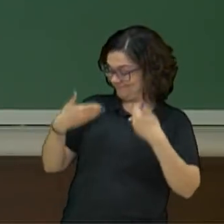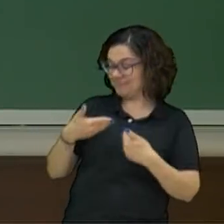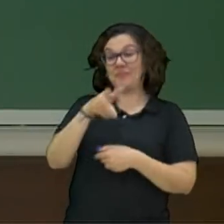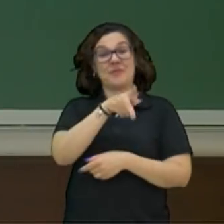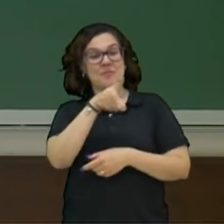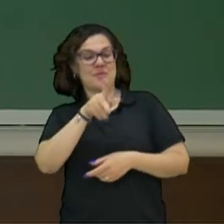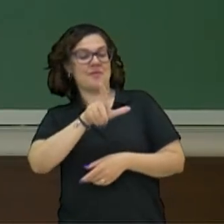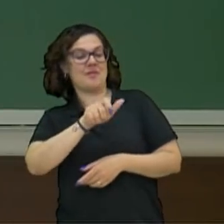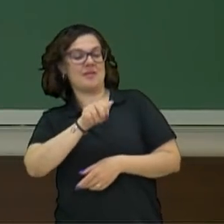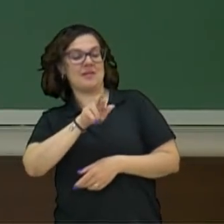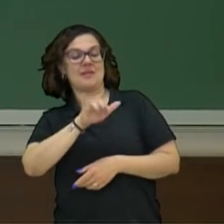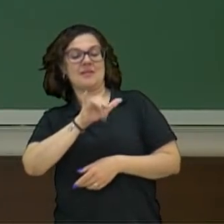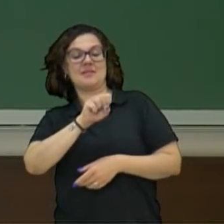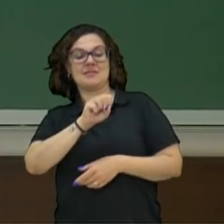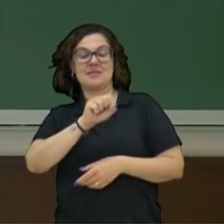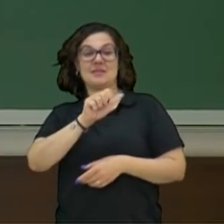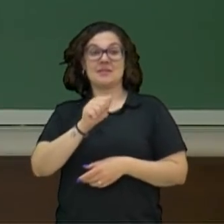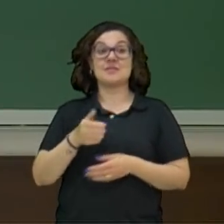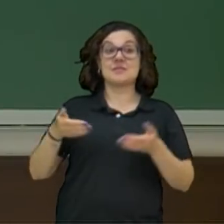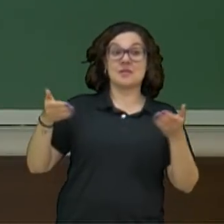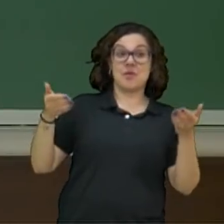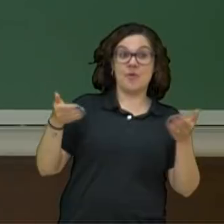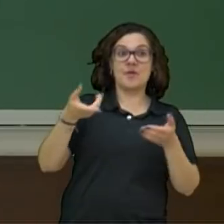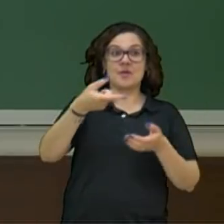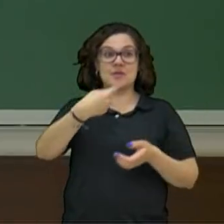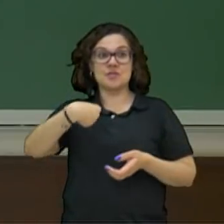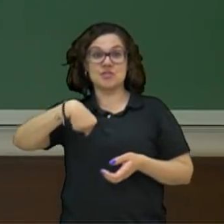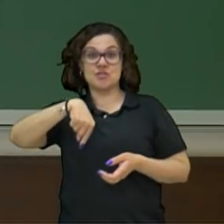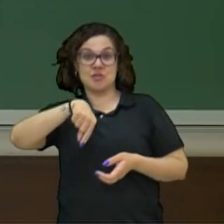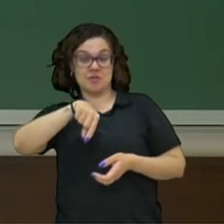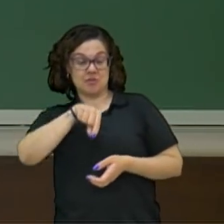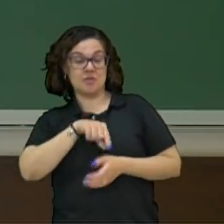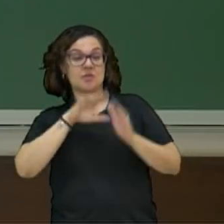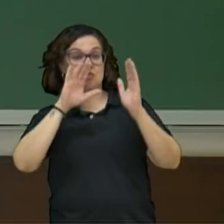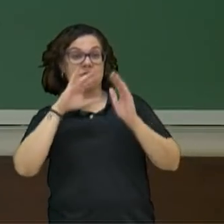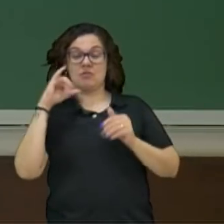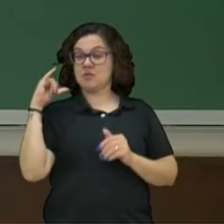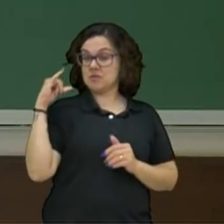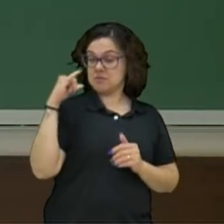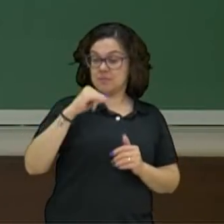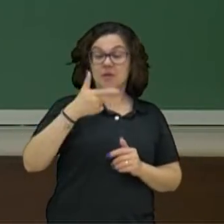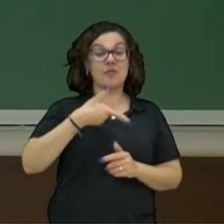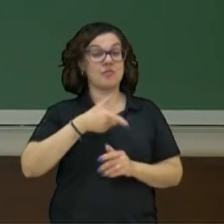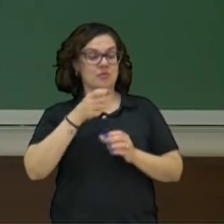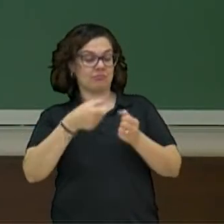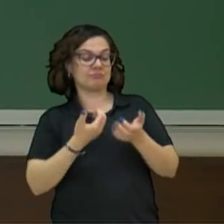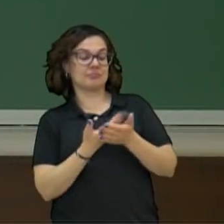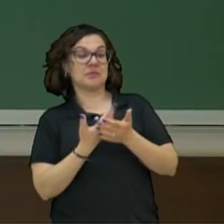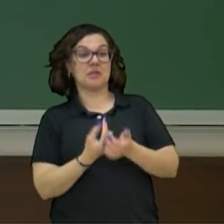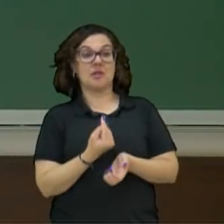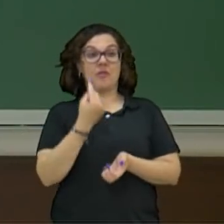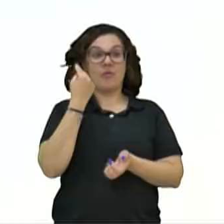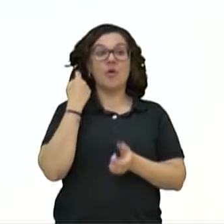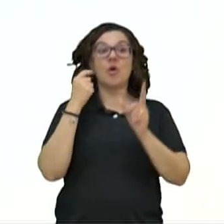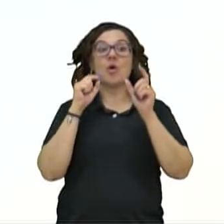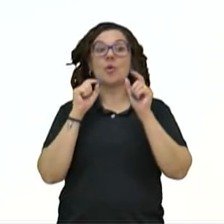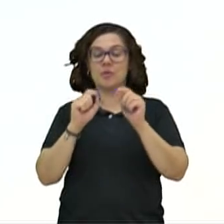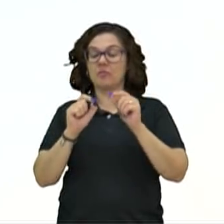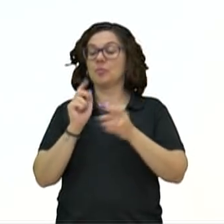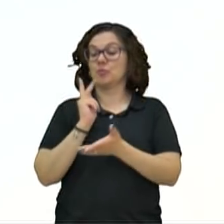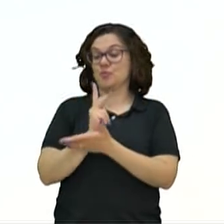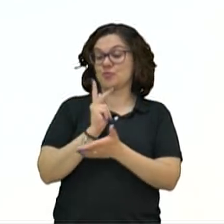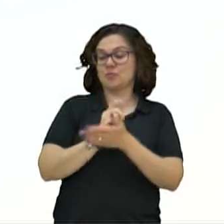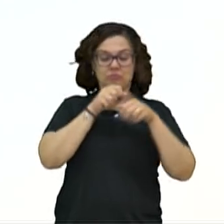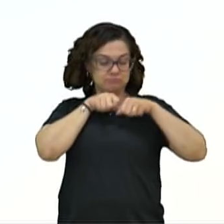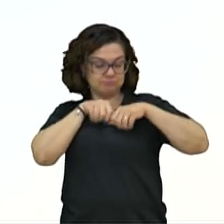professora Larissa. E na aula de hoje, como eu já tinha dado um spoiler na aula passada, né, nós vamos continuar